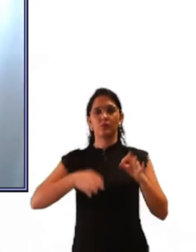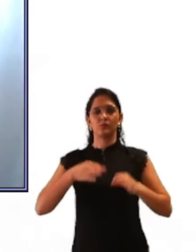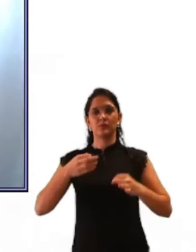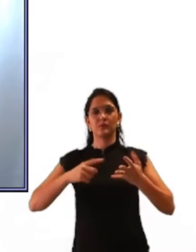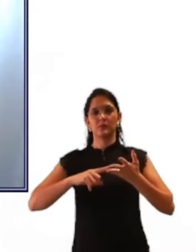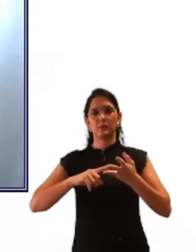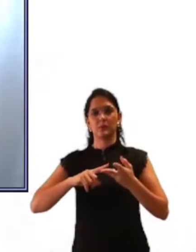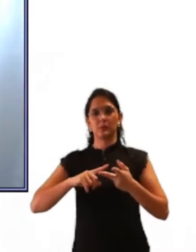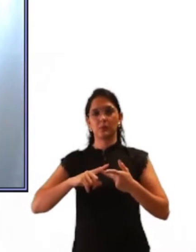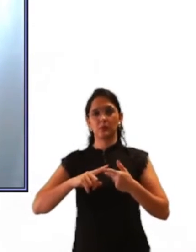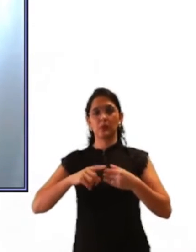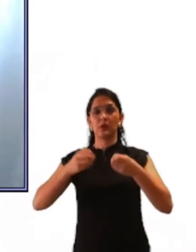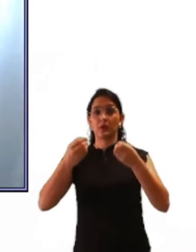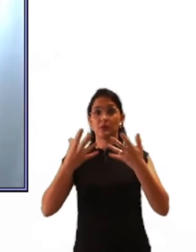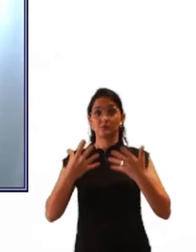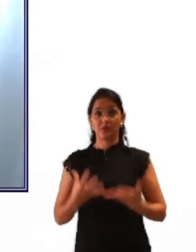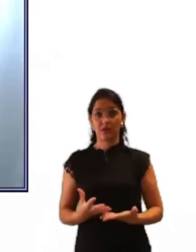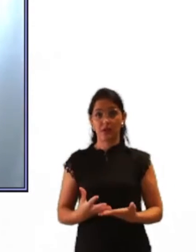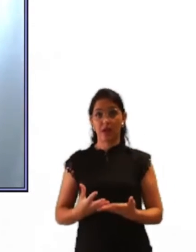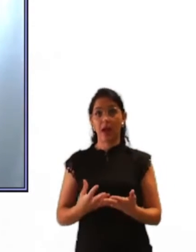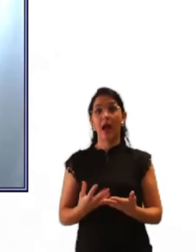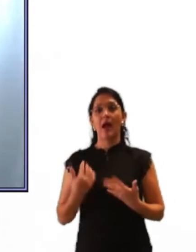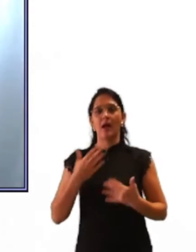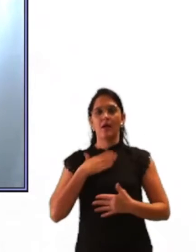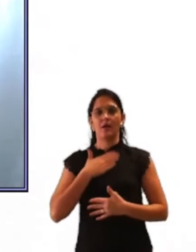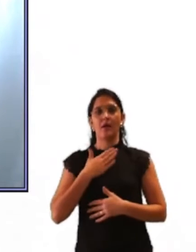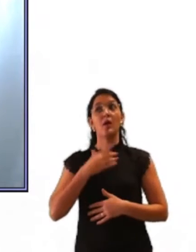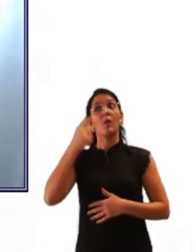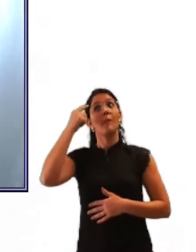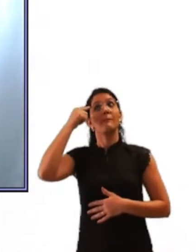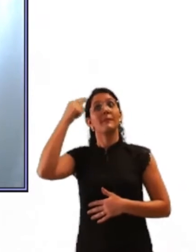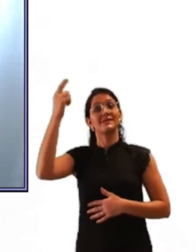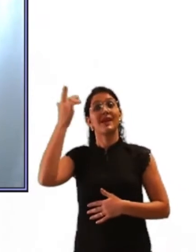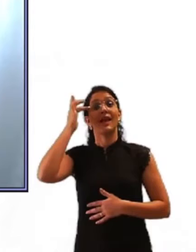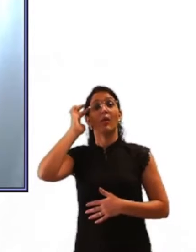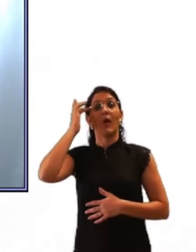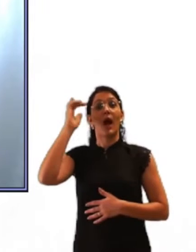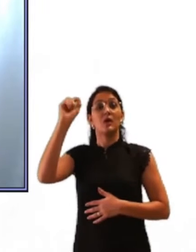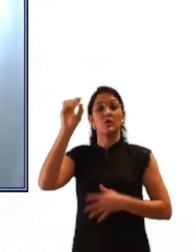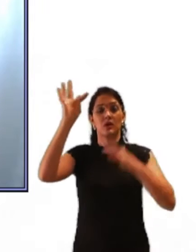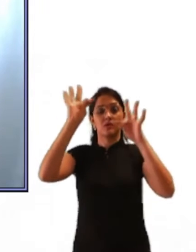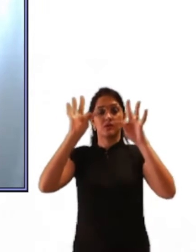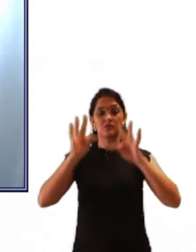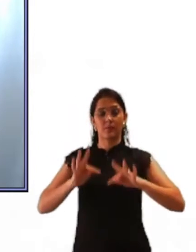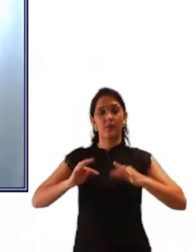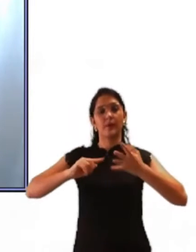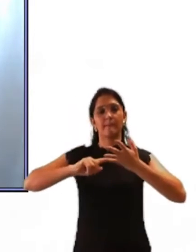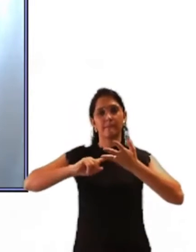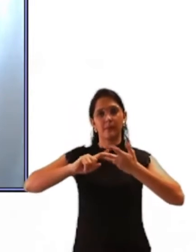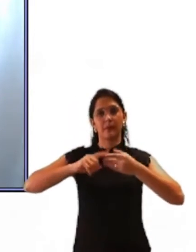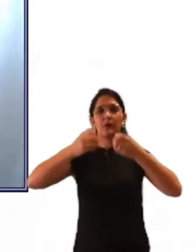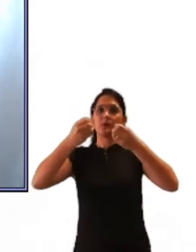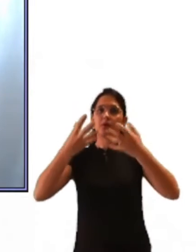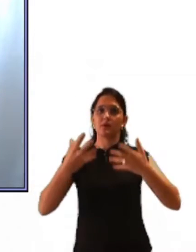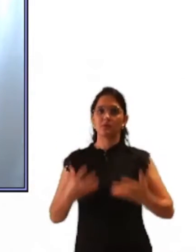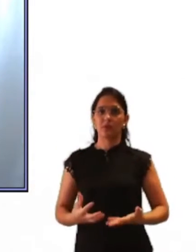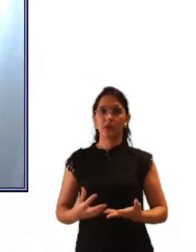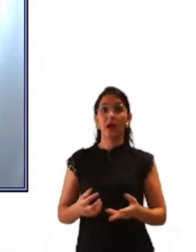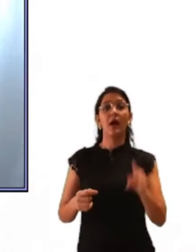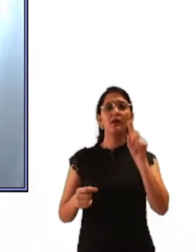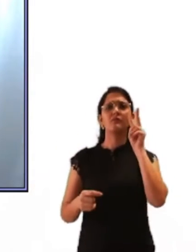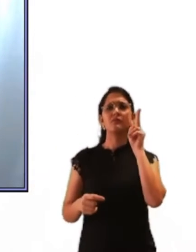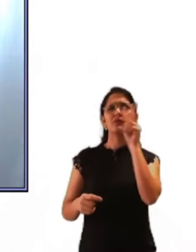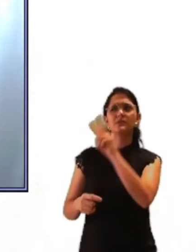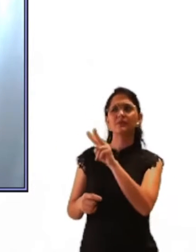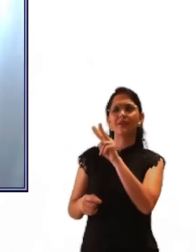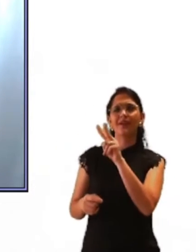ela traz a sua interpretação, certo? E na sua interpretação, a gente tem que analisar o seguinte: como